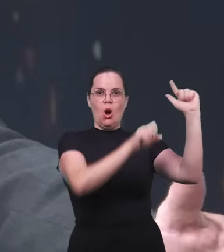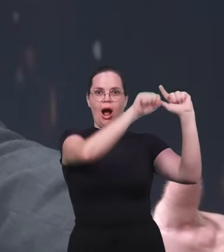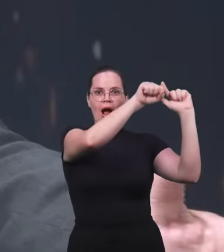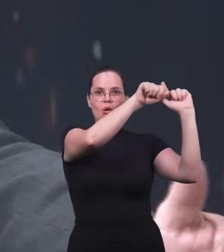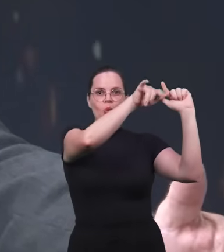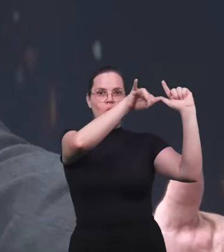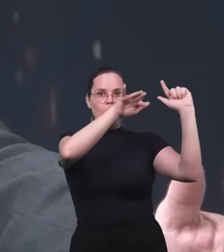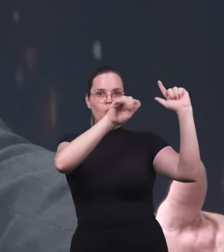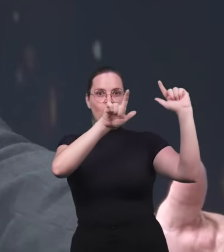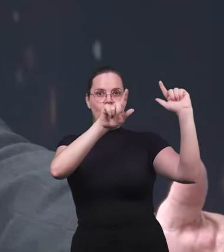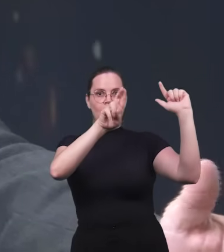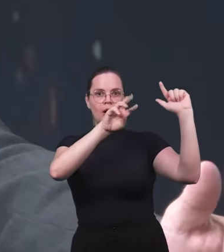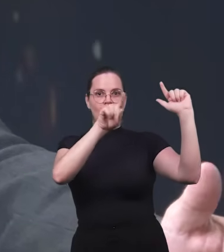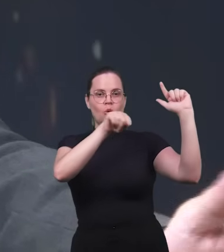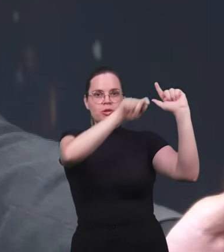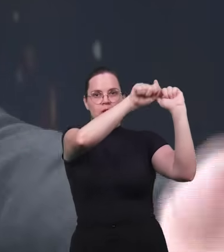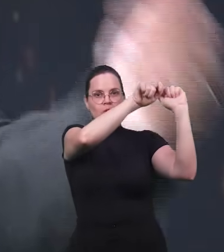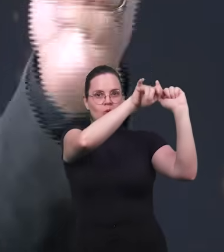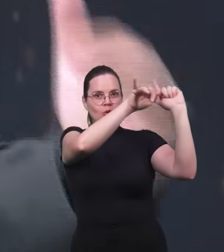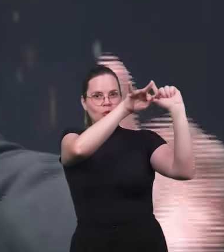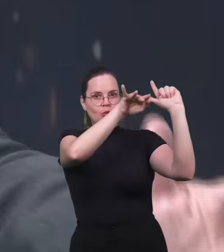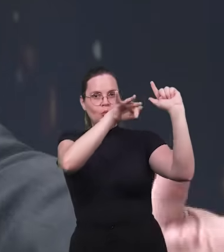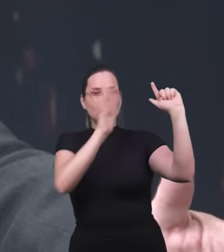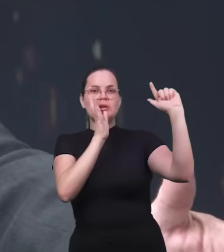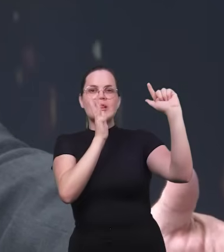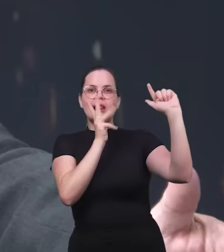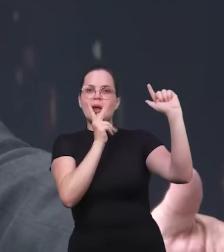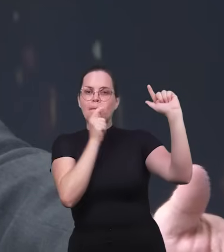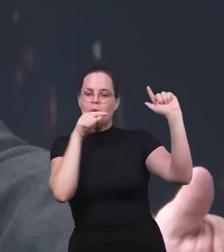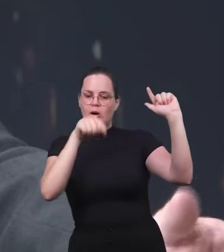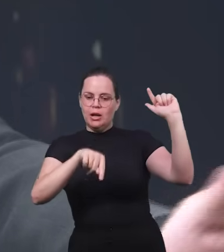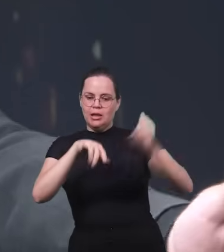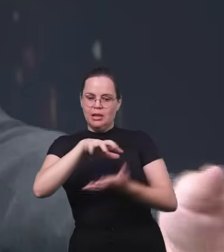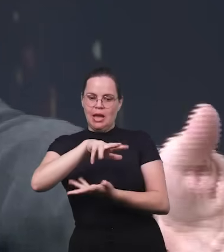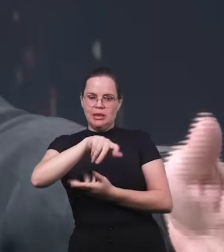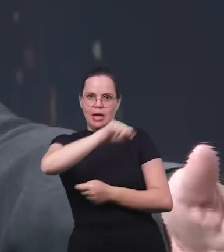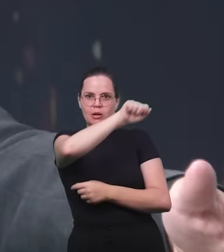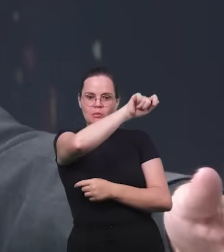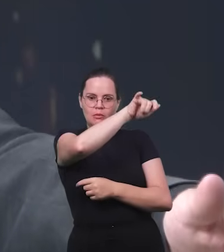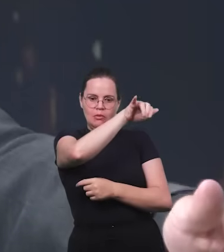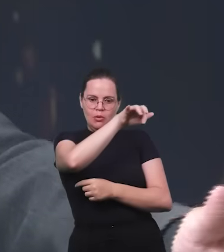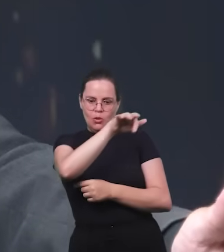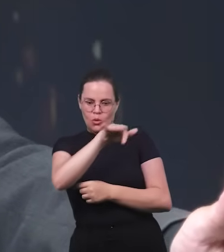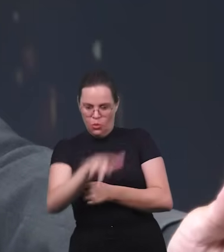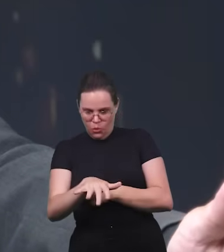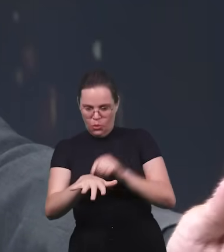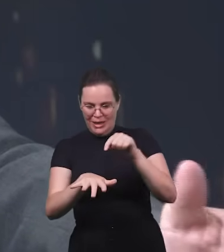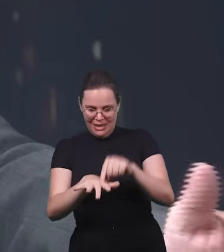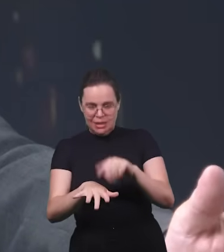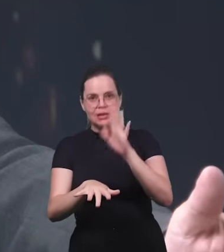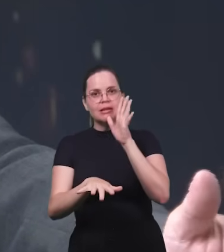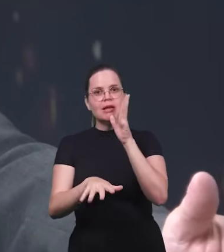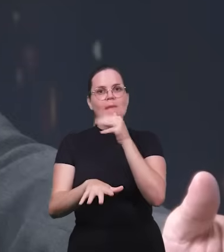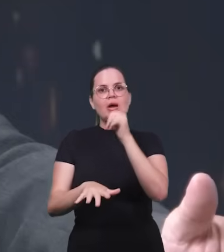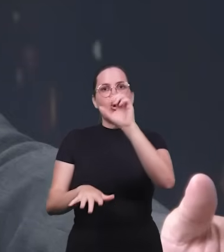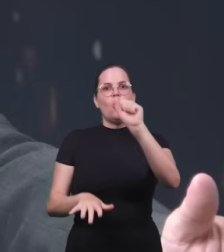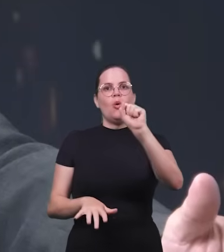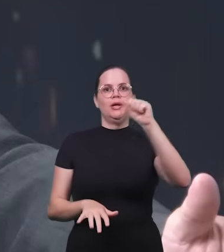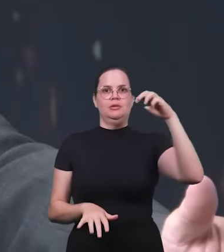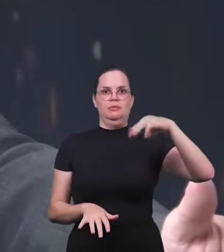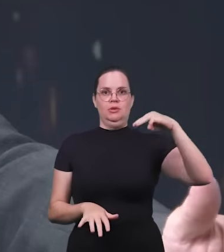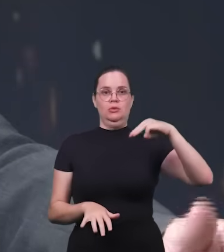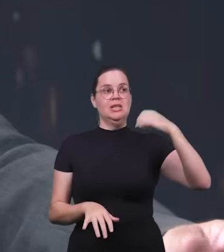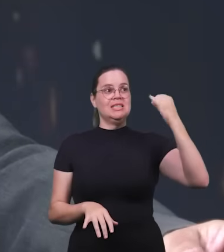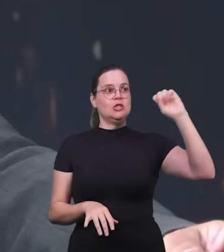que eu estou vendo agora, ele é um sol de 8 minutos atrás. Então, se o sol desligar agora, eu só vou saber que ele desligou daqui